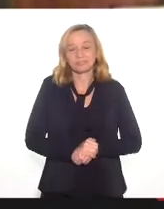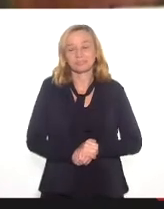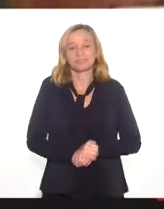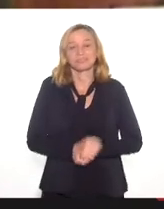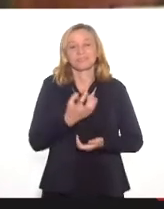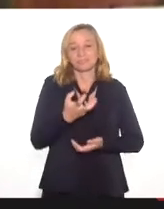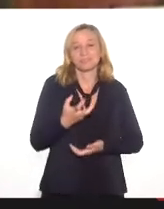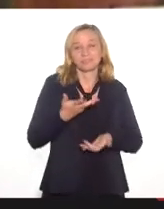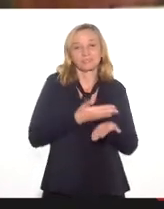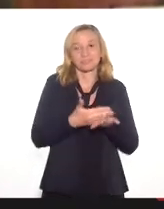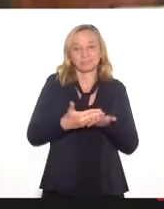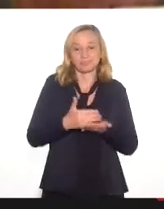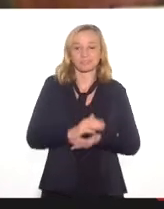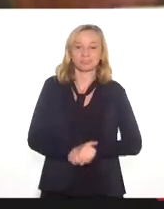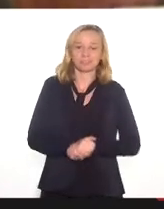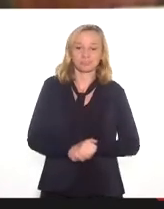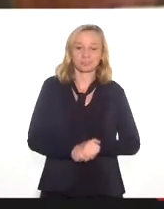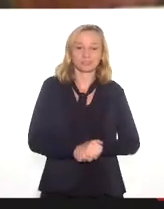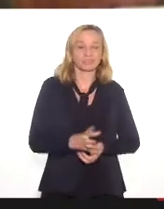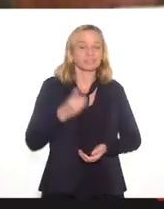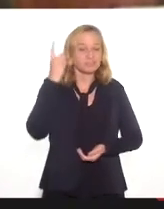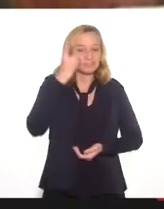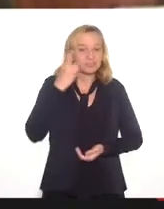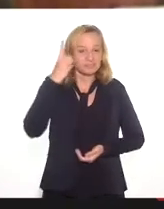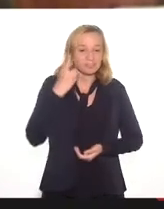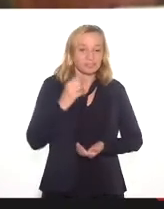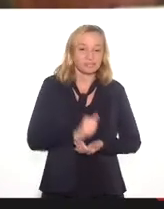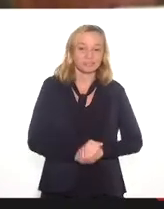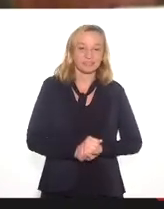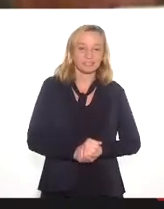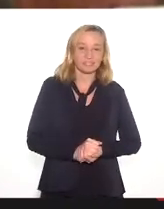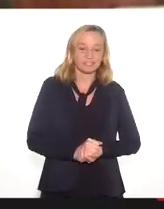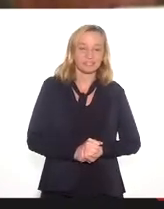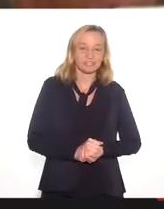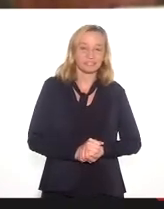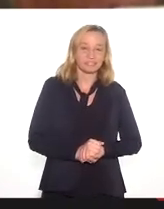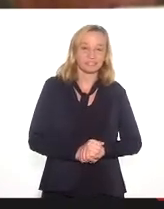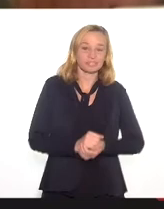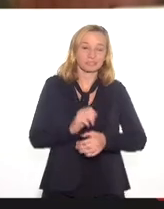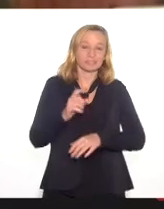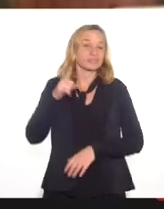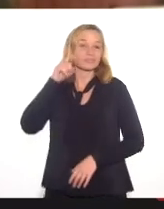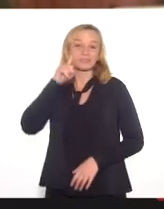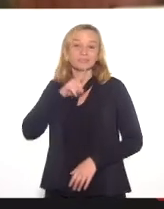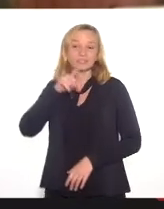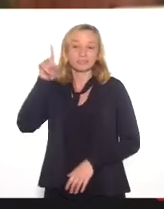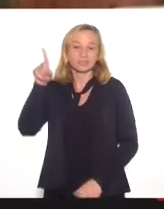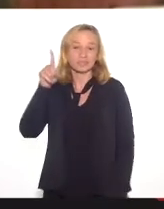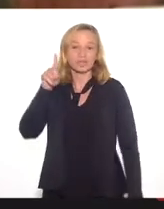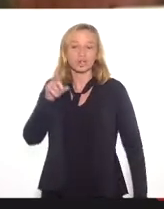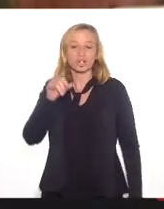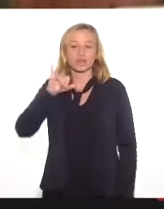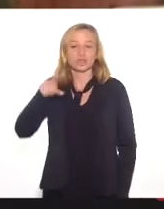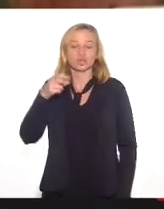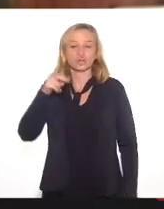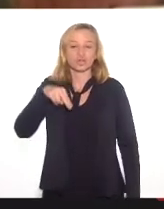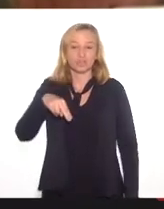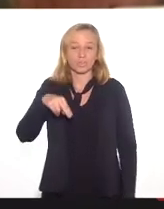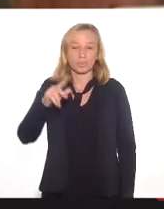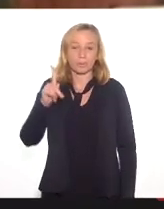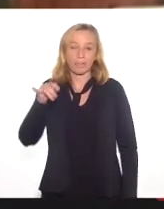E eu queria começar, deputada, indo aos Estados Unidos de Joe Biden. Acho